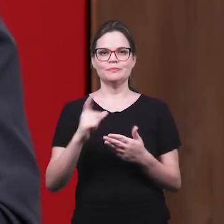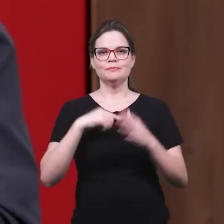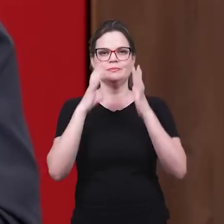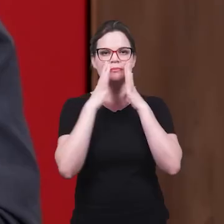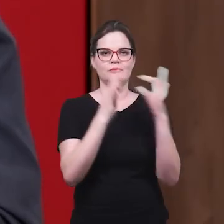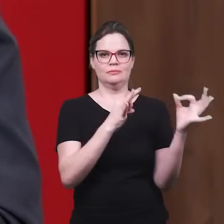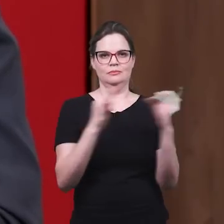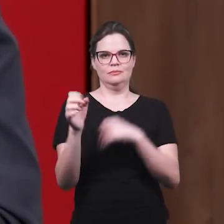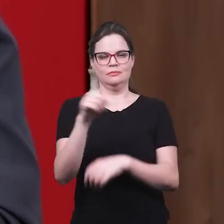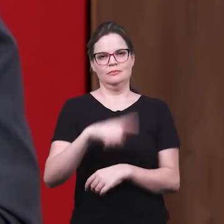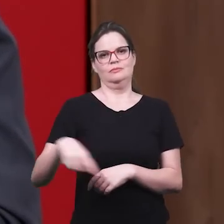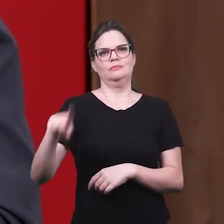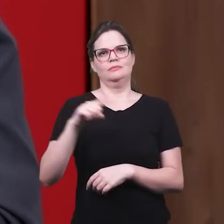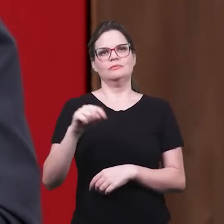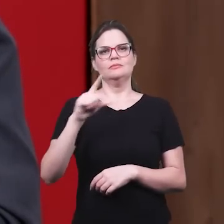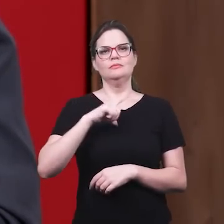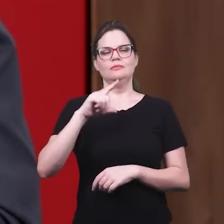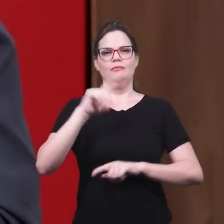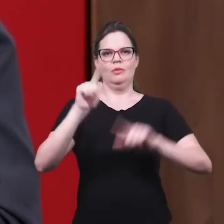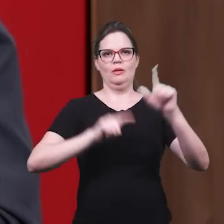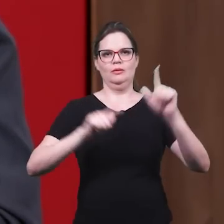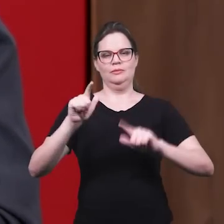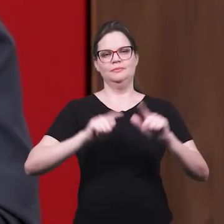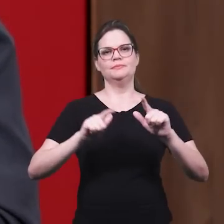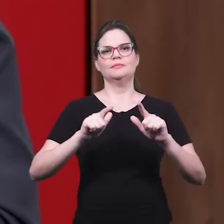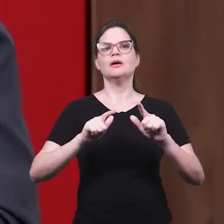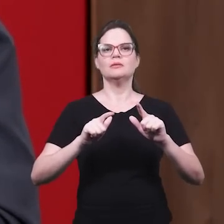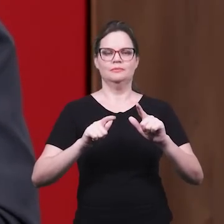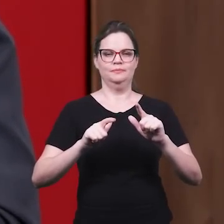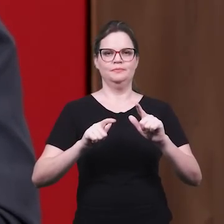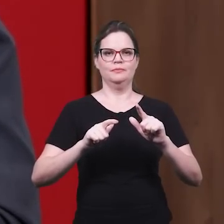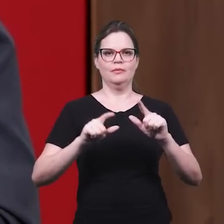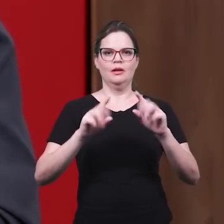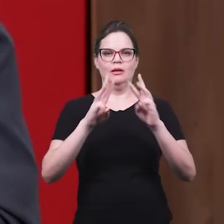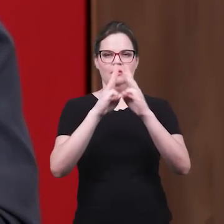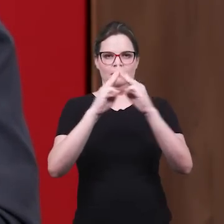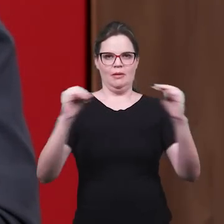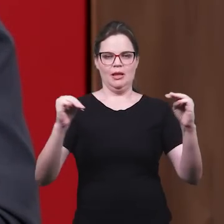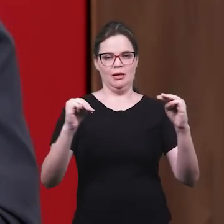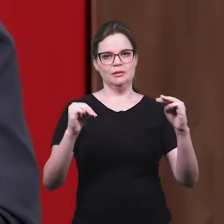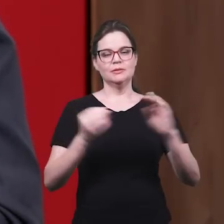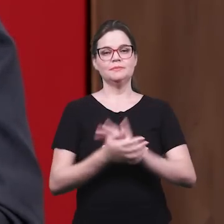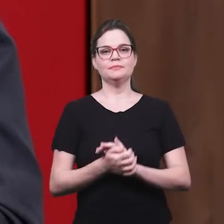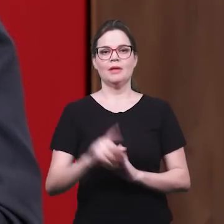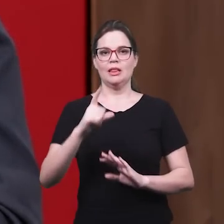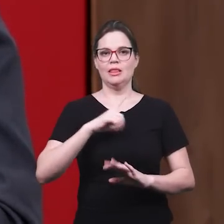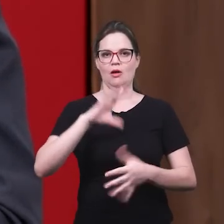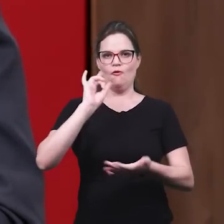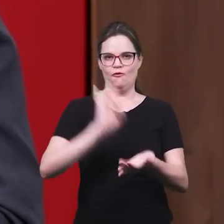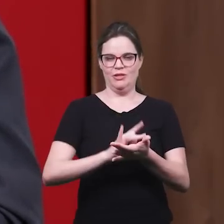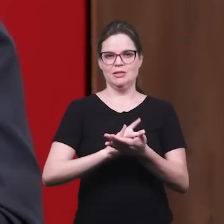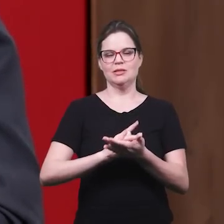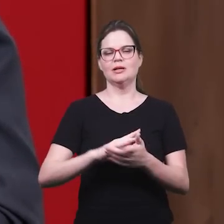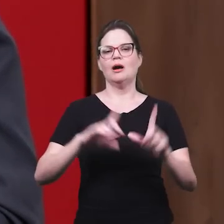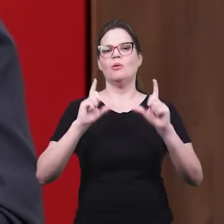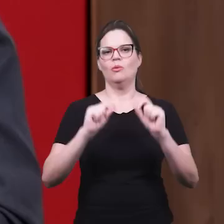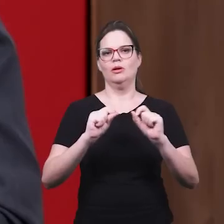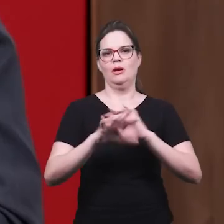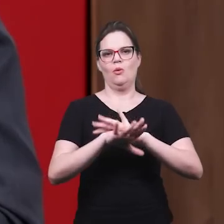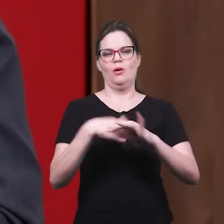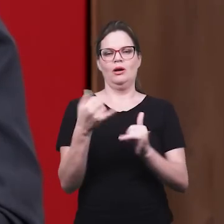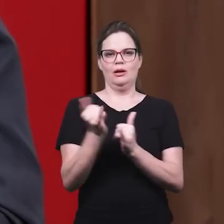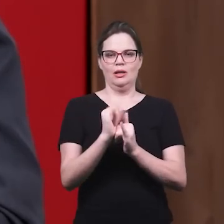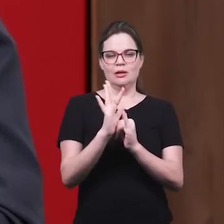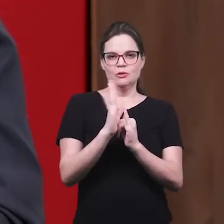TV Manaim, que nós temos o canal oficial da Igreja Cristã Maranata no YouTube. Lá você tem acesso a uma playlist de episódios